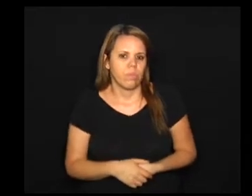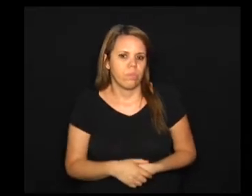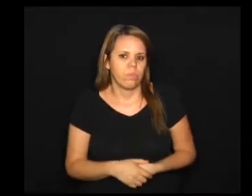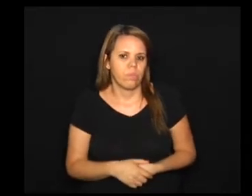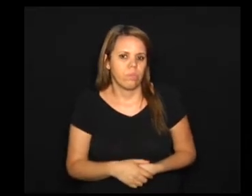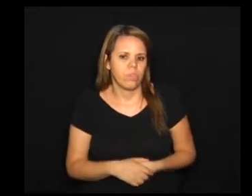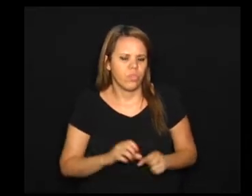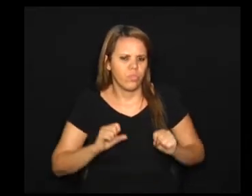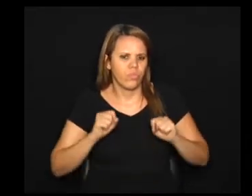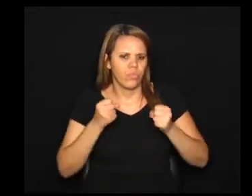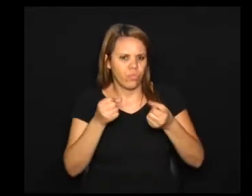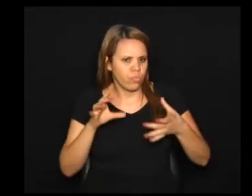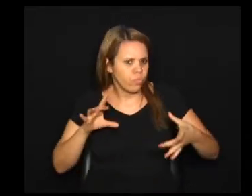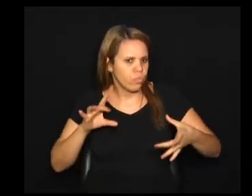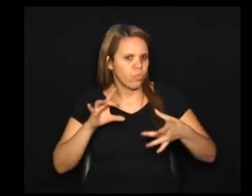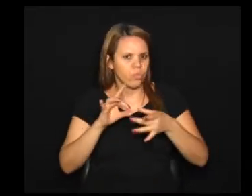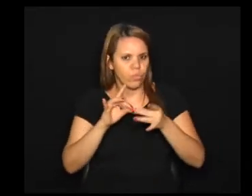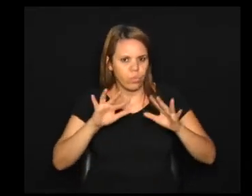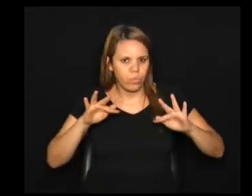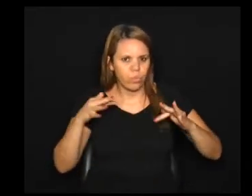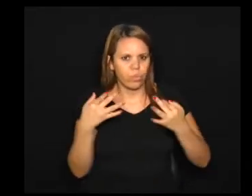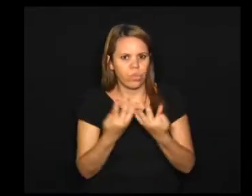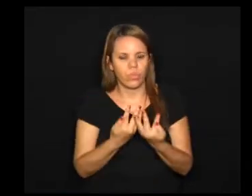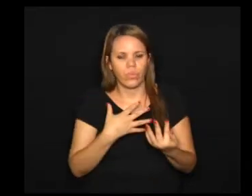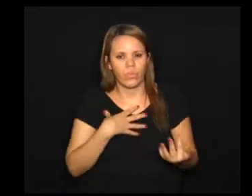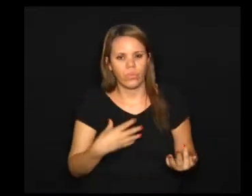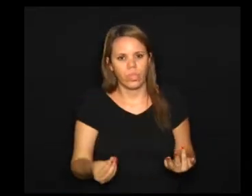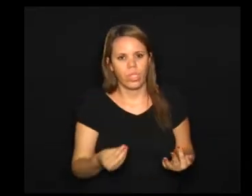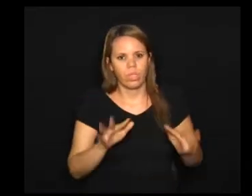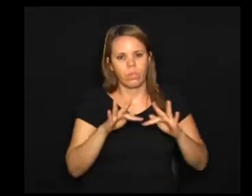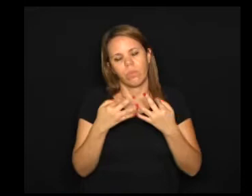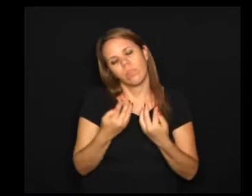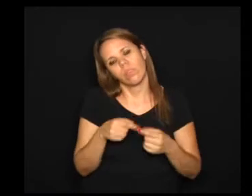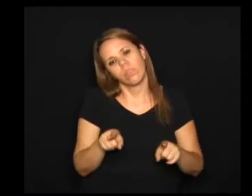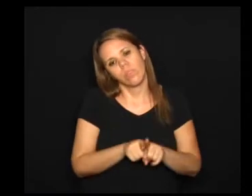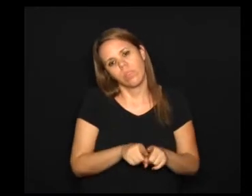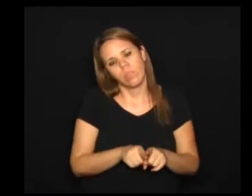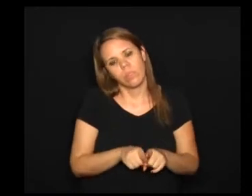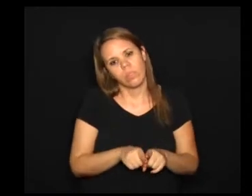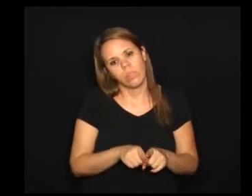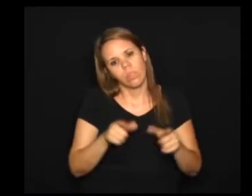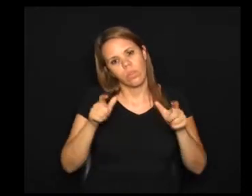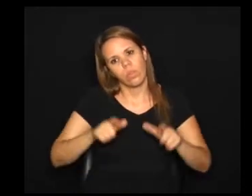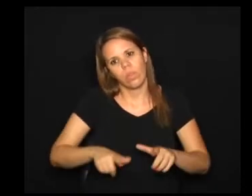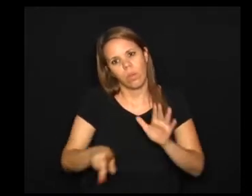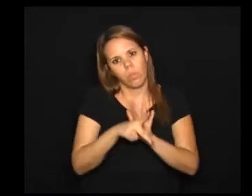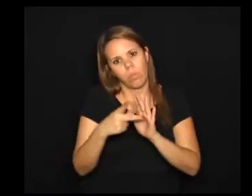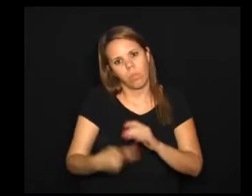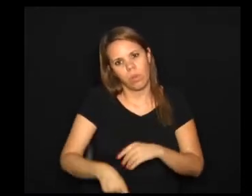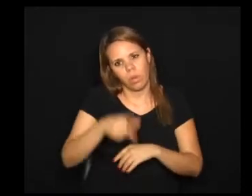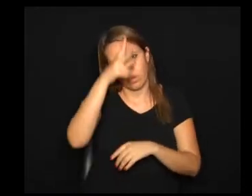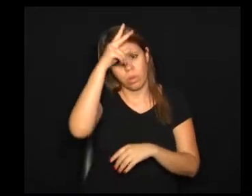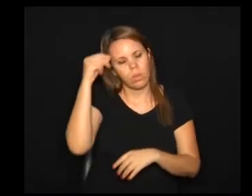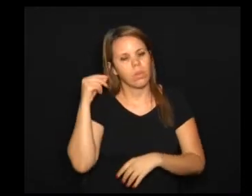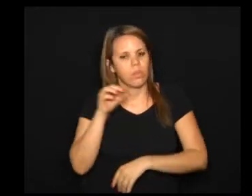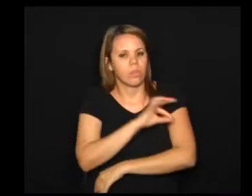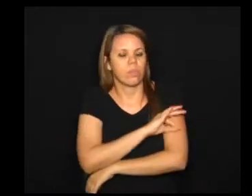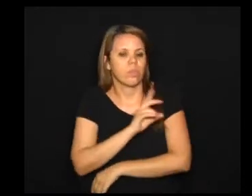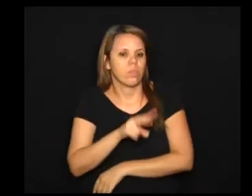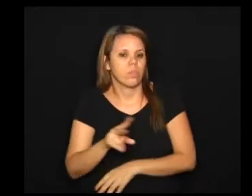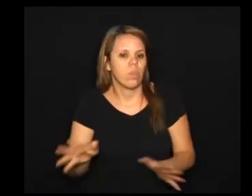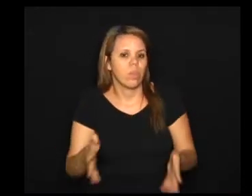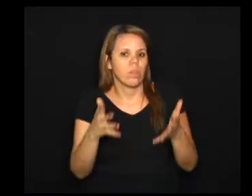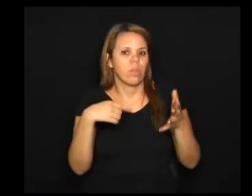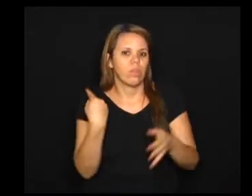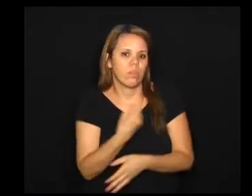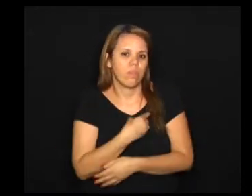de fortalecimento de laços entre pais e filhos, por exemplo, no Paço Municipal. Essa atividade é uma atividade que sempre assim, comove bastante